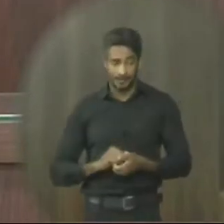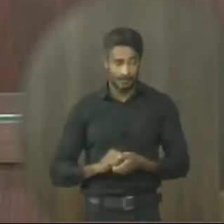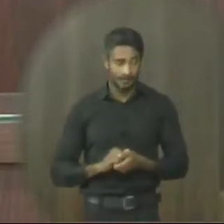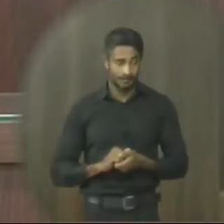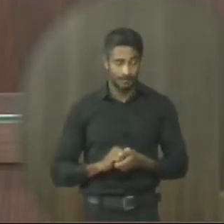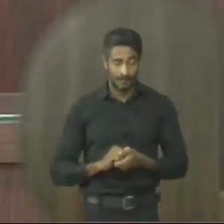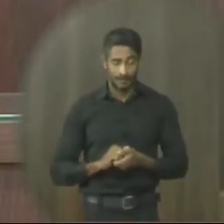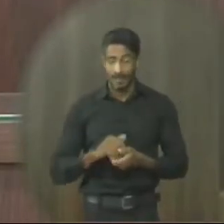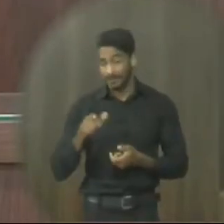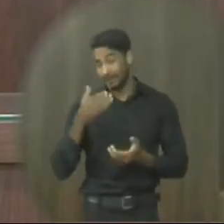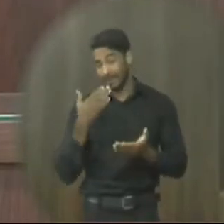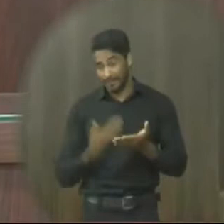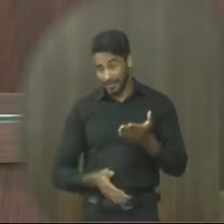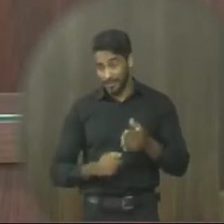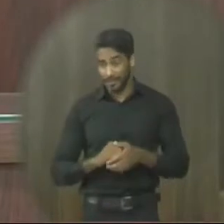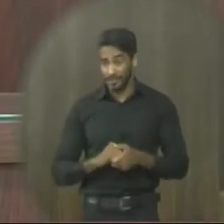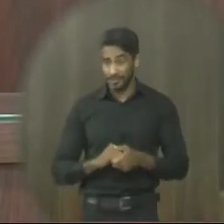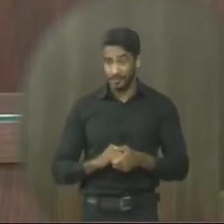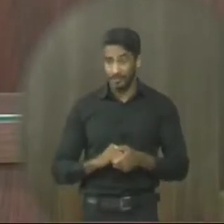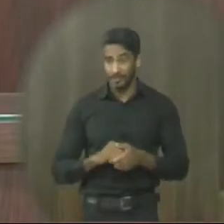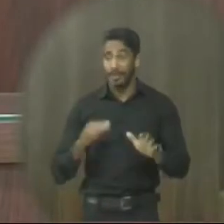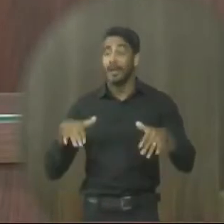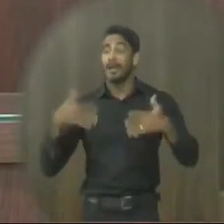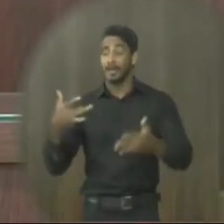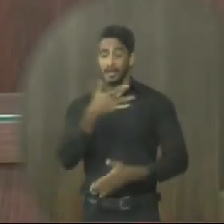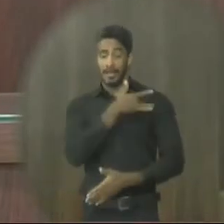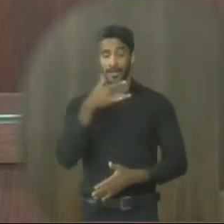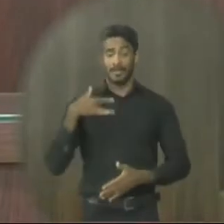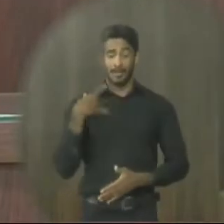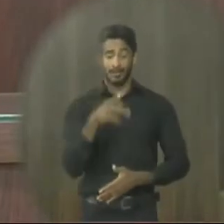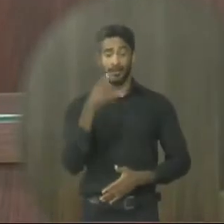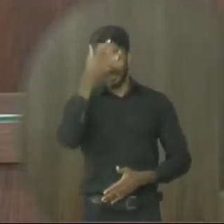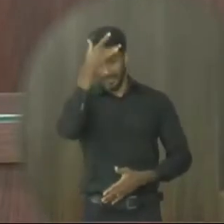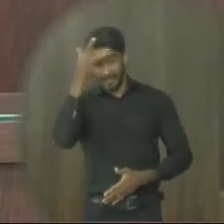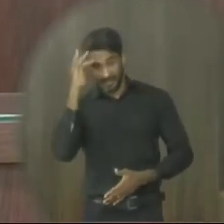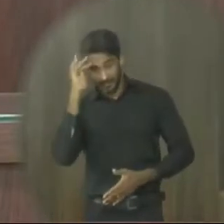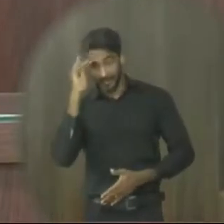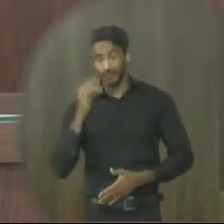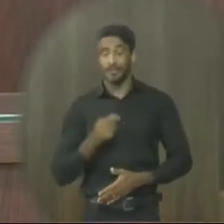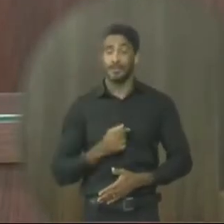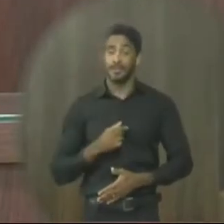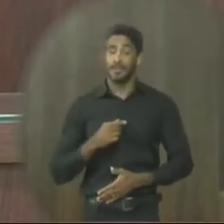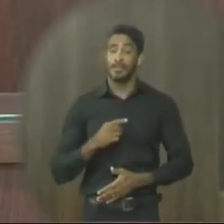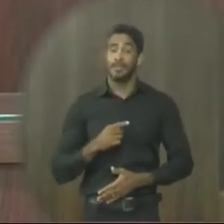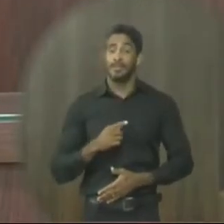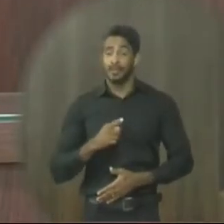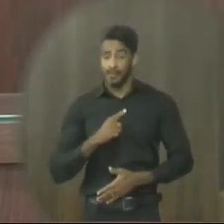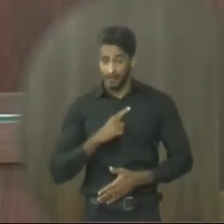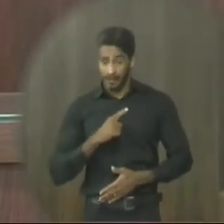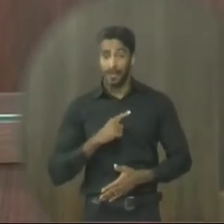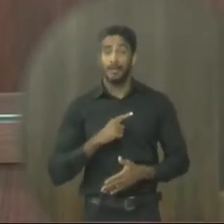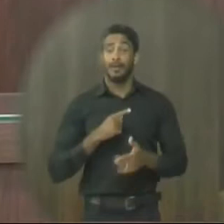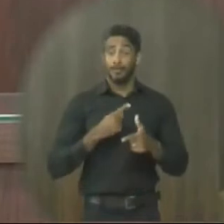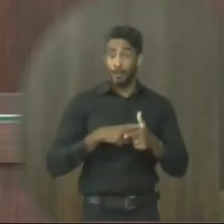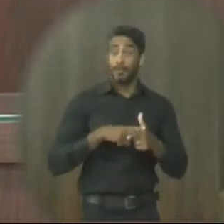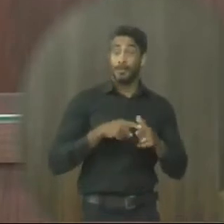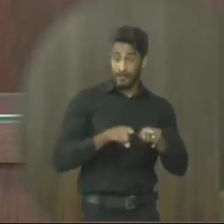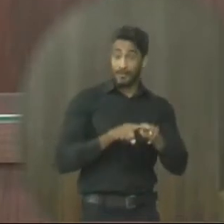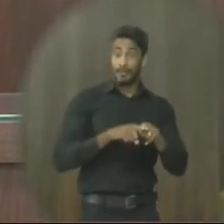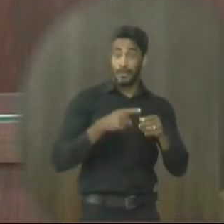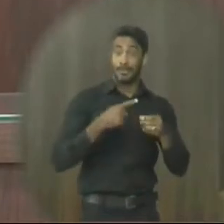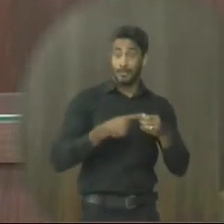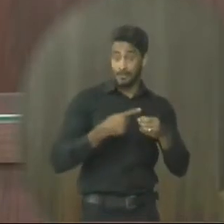Vão ficar perdidos? E aí? Cadê a saúde desse pessoal? O que compromete até mesmo o município? Uma vez que a